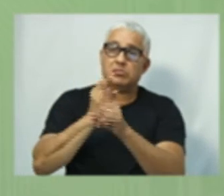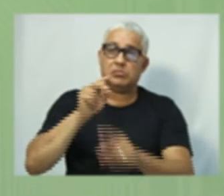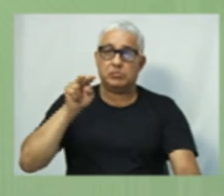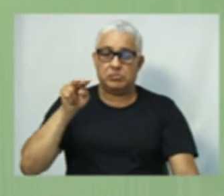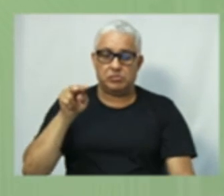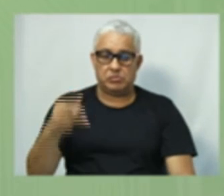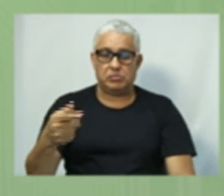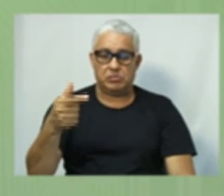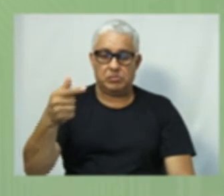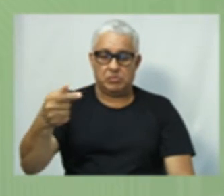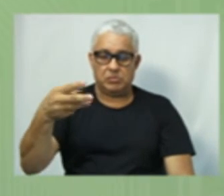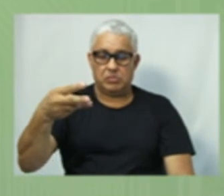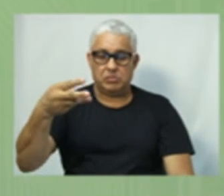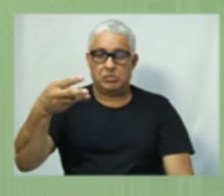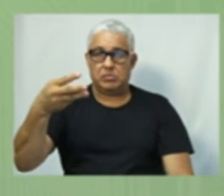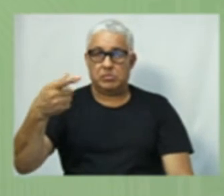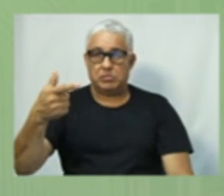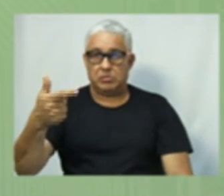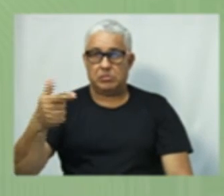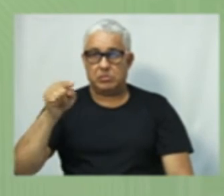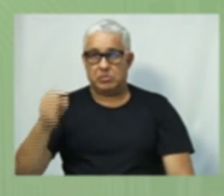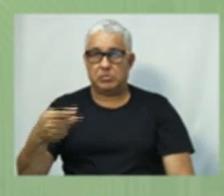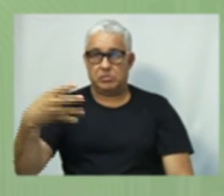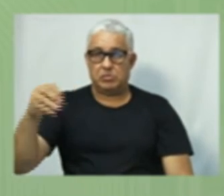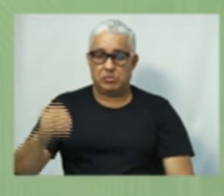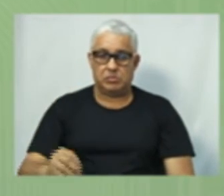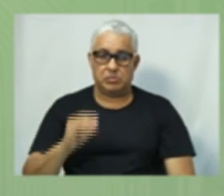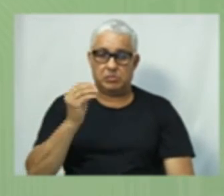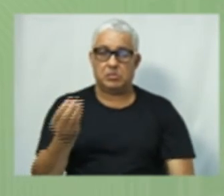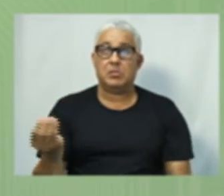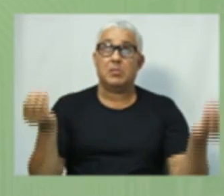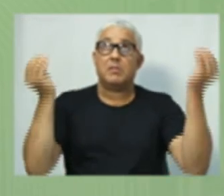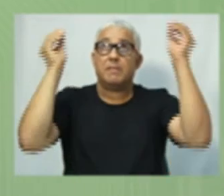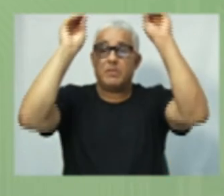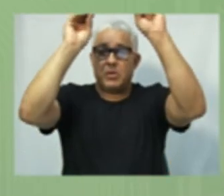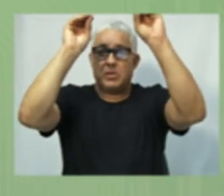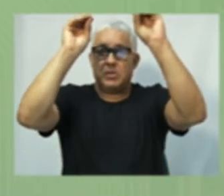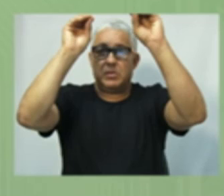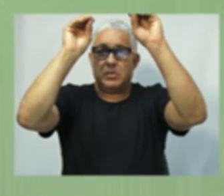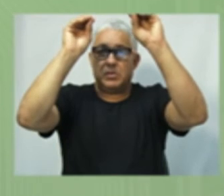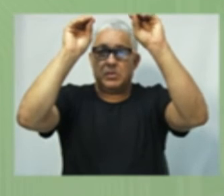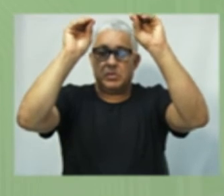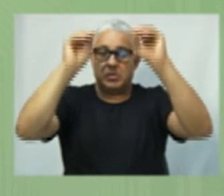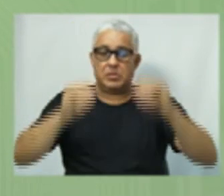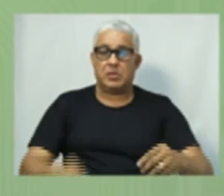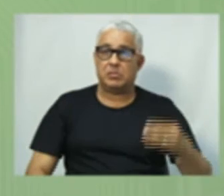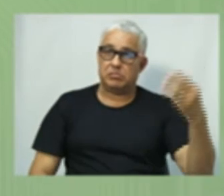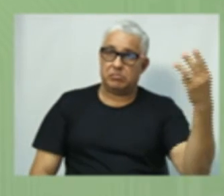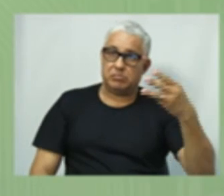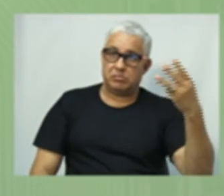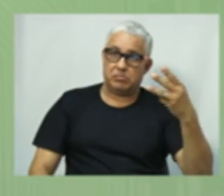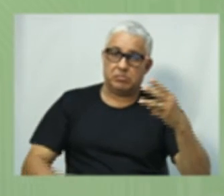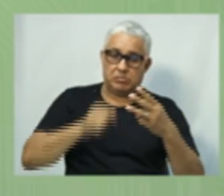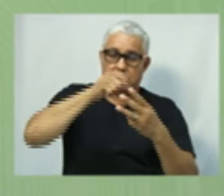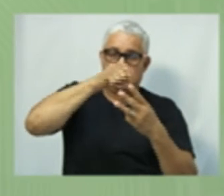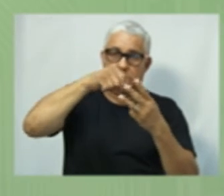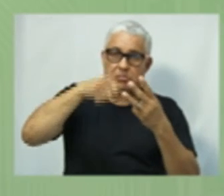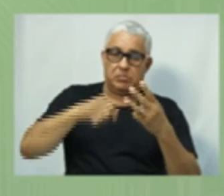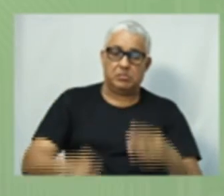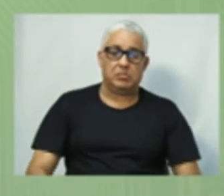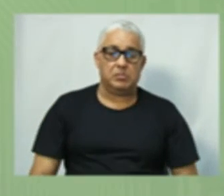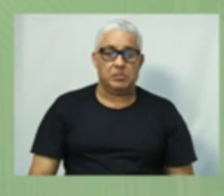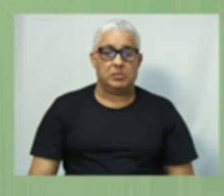2.732,40. Quando a gente joga lá em cima, chegamos à nossa tabela do terceiro trimestre. Vamos ver como